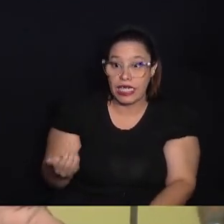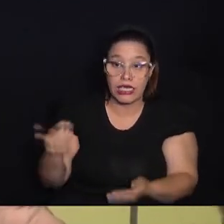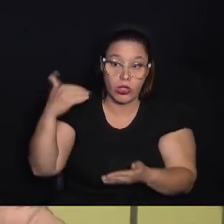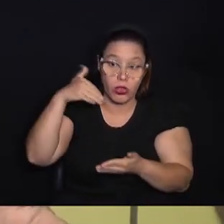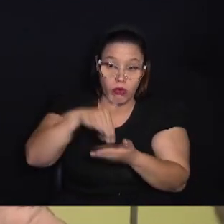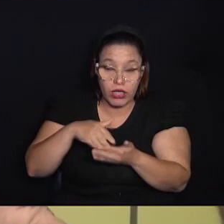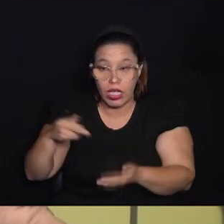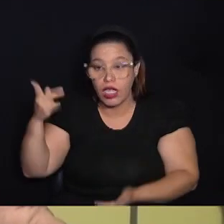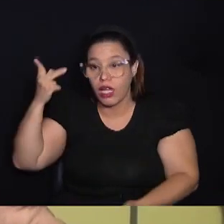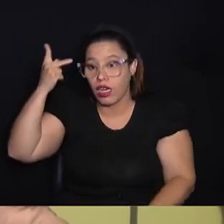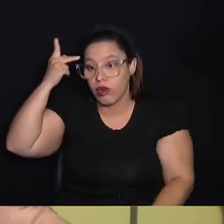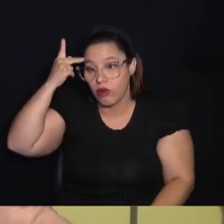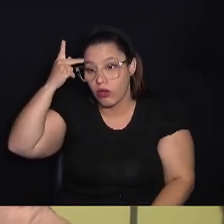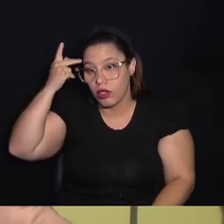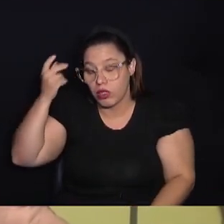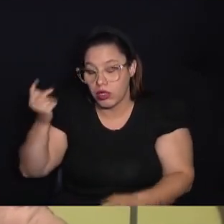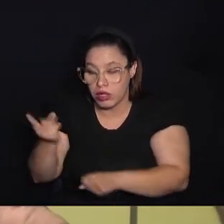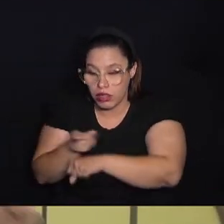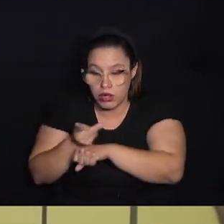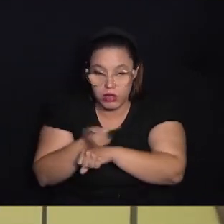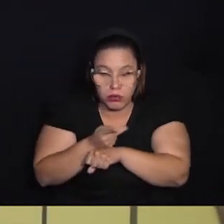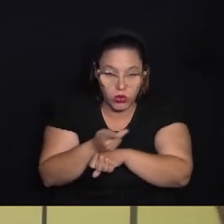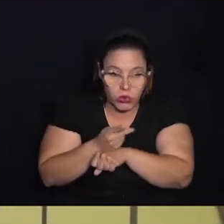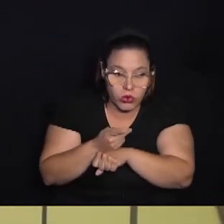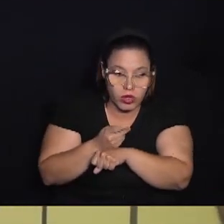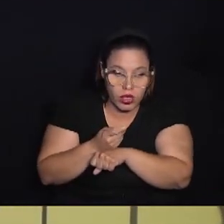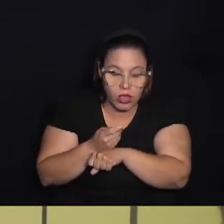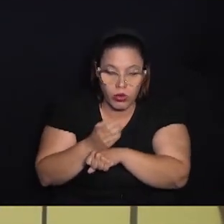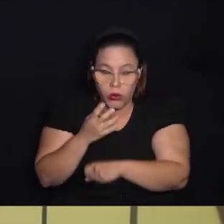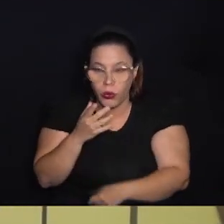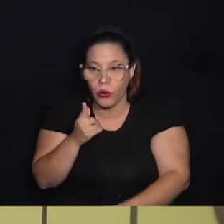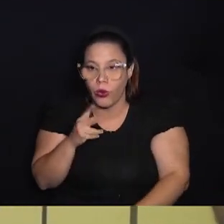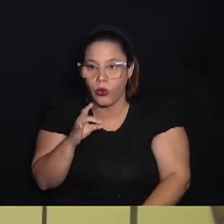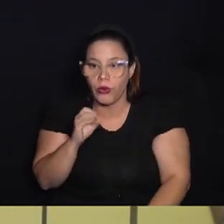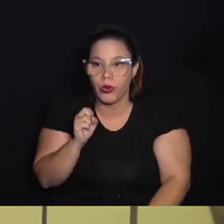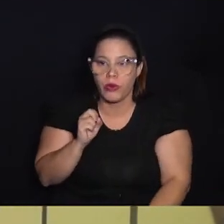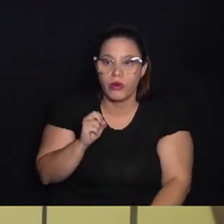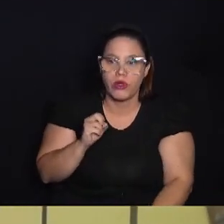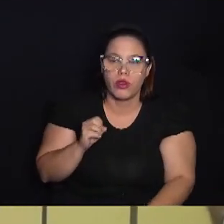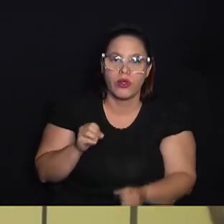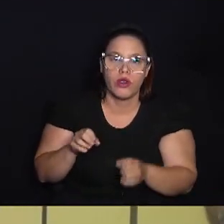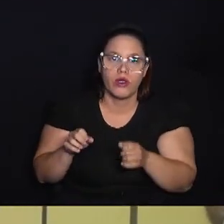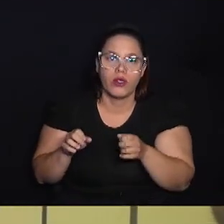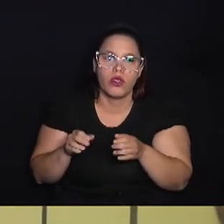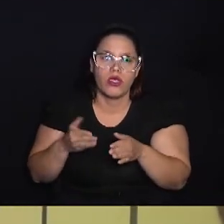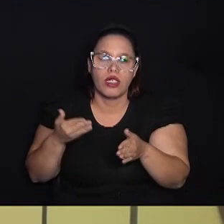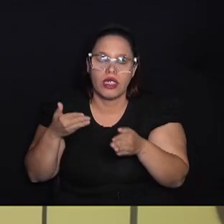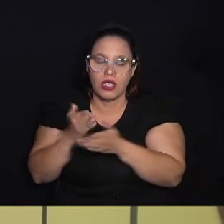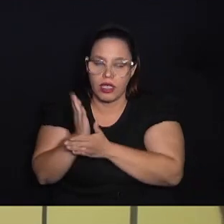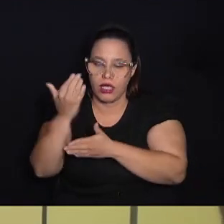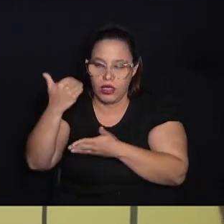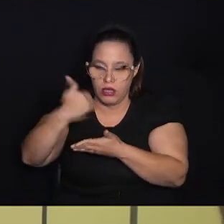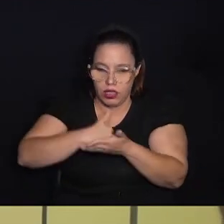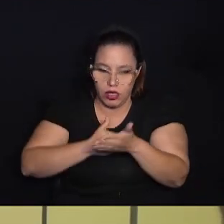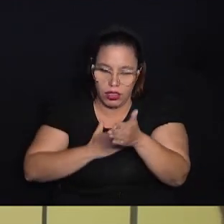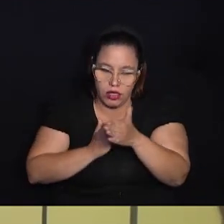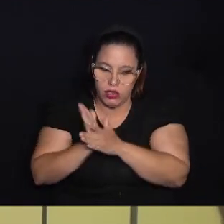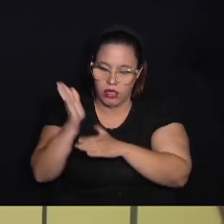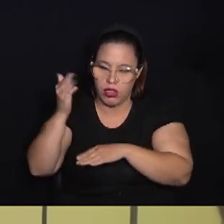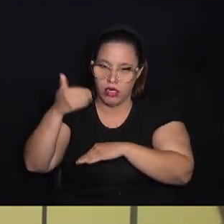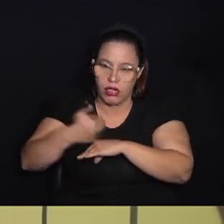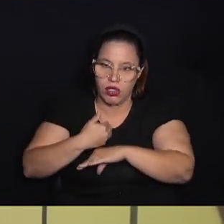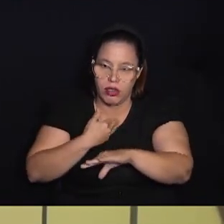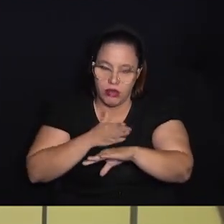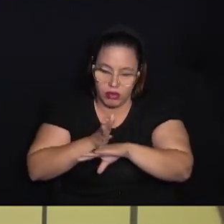seguir em busca do Ouro passavam por Campinas e paravam ali então Ali era um local de entrada e saída da cidade